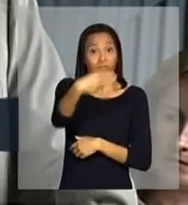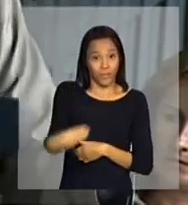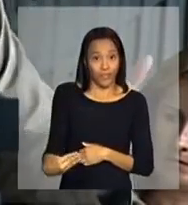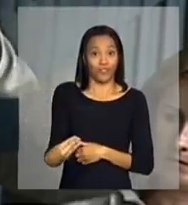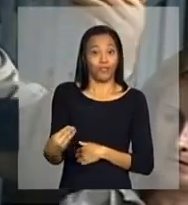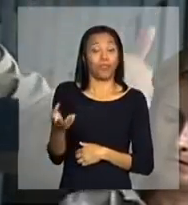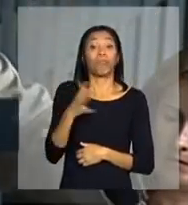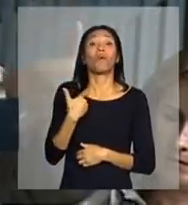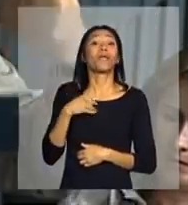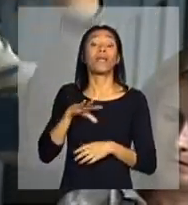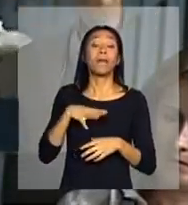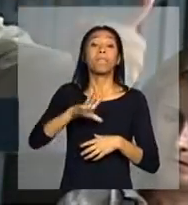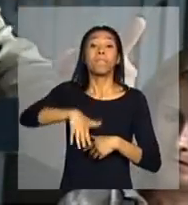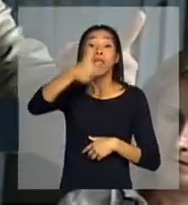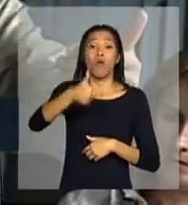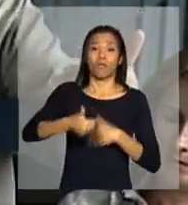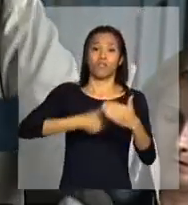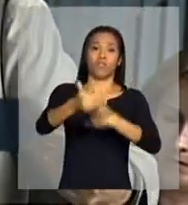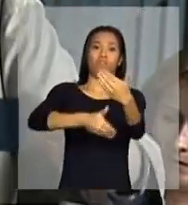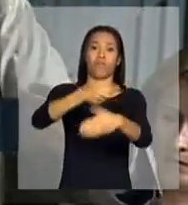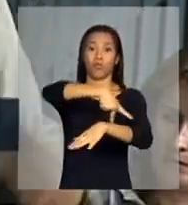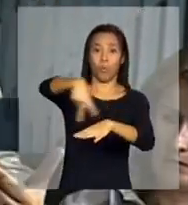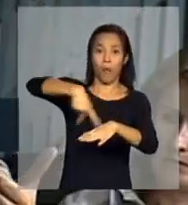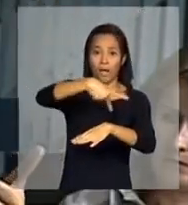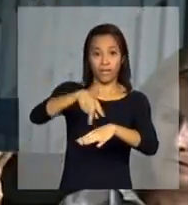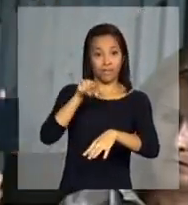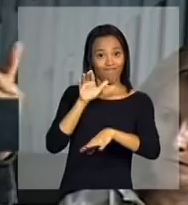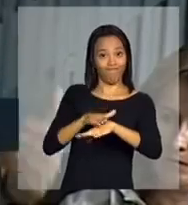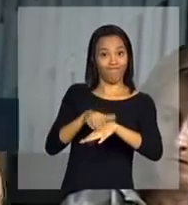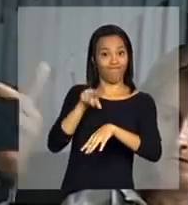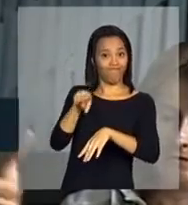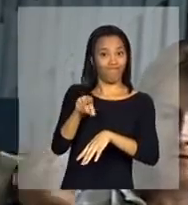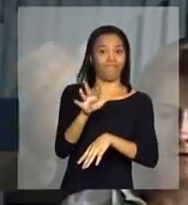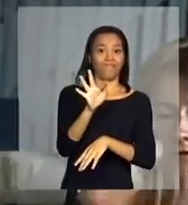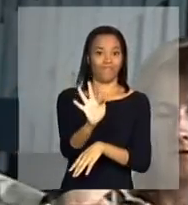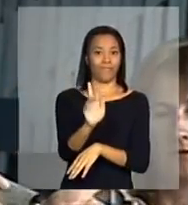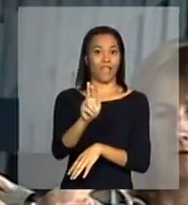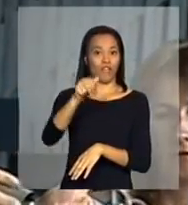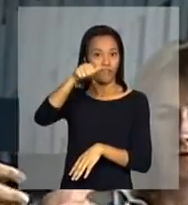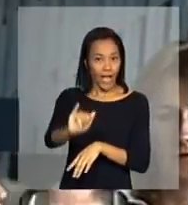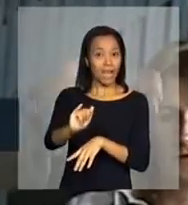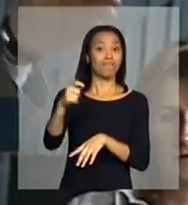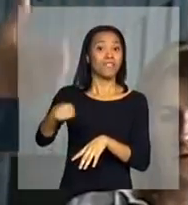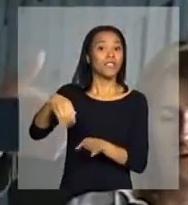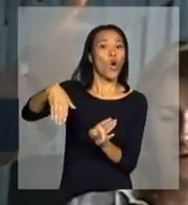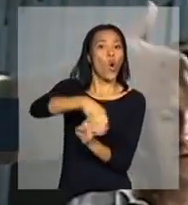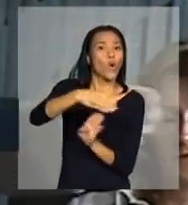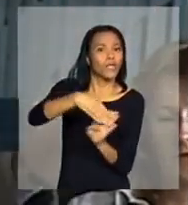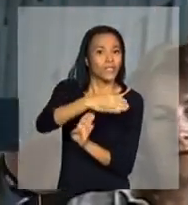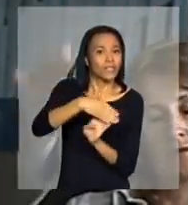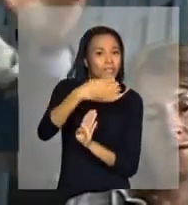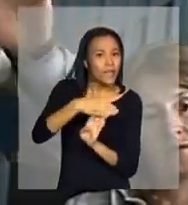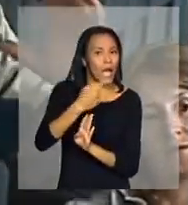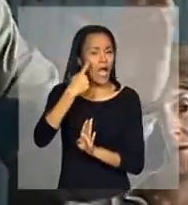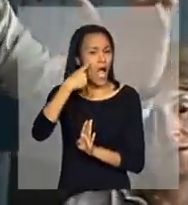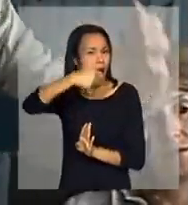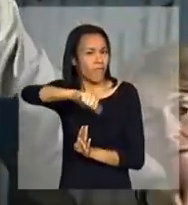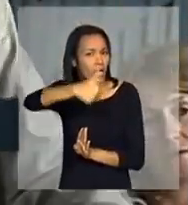na busca do desenvolvimento do país, a FUNAI tem que auxiliar esse processo, analisando situações